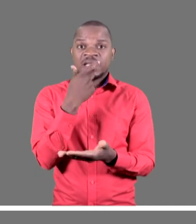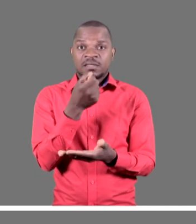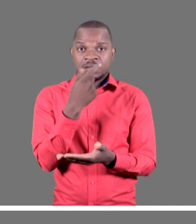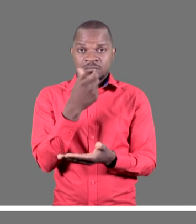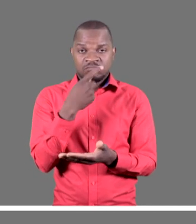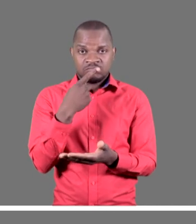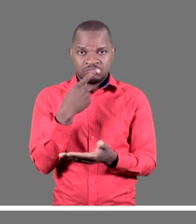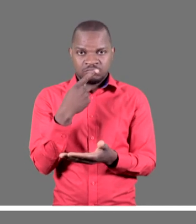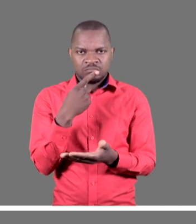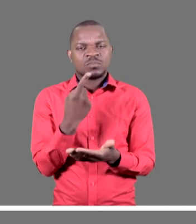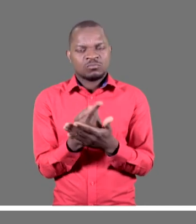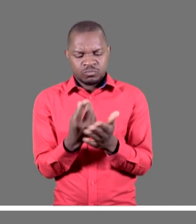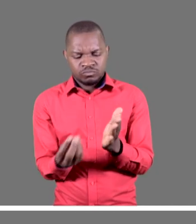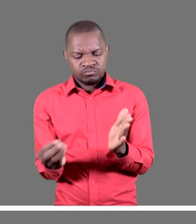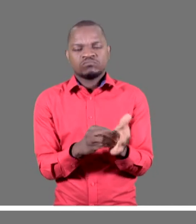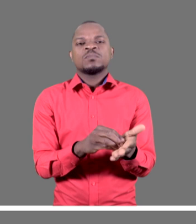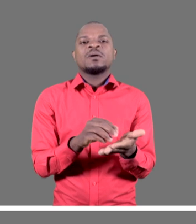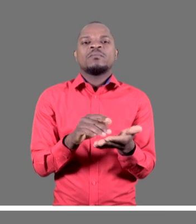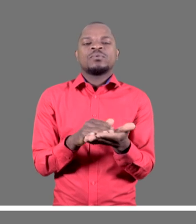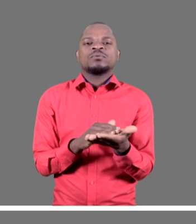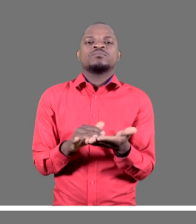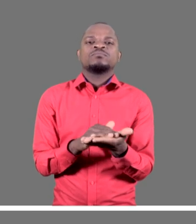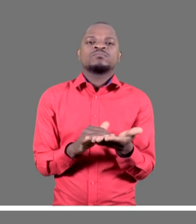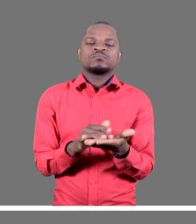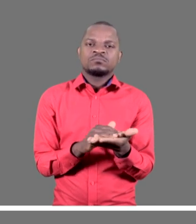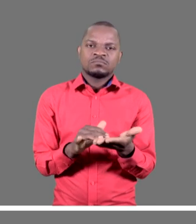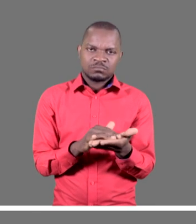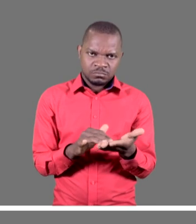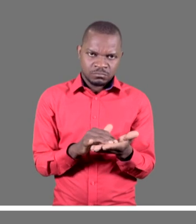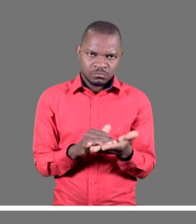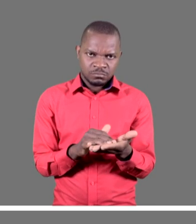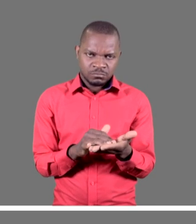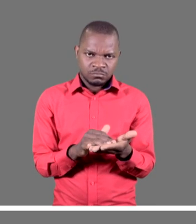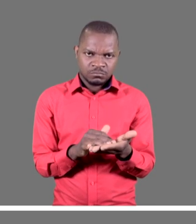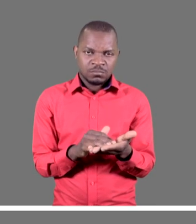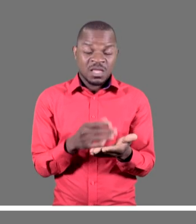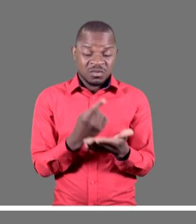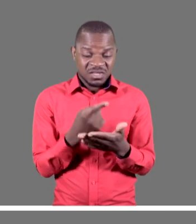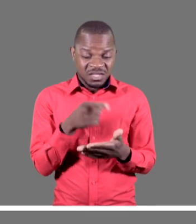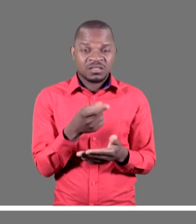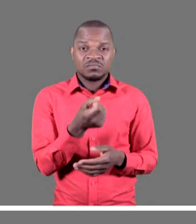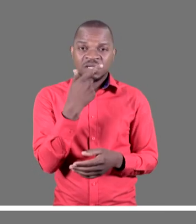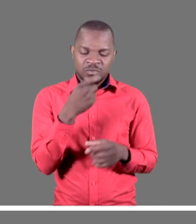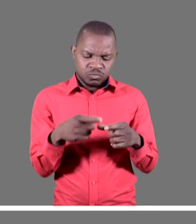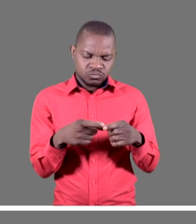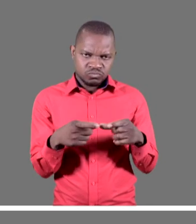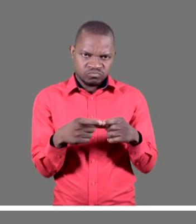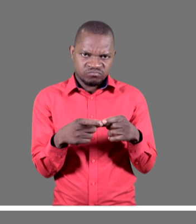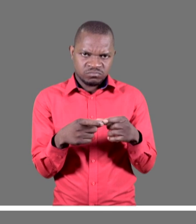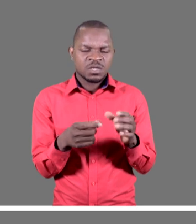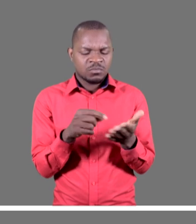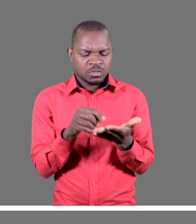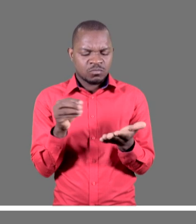portanto, a possibilidade dos rótulos, não é? nos medicamentos, mas nos rótulos, nas embalagens dos medicamentos, poderem